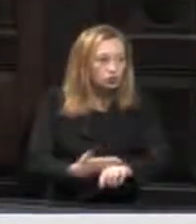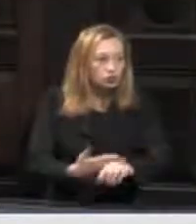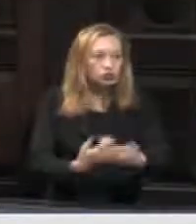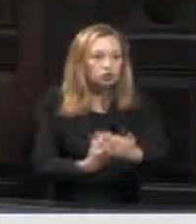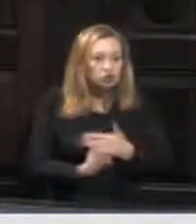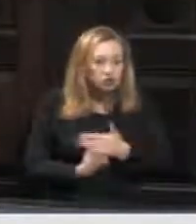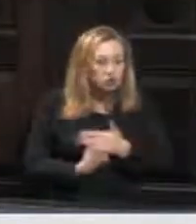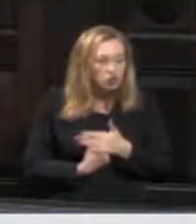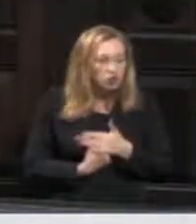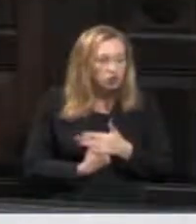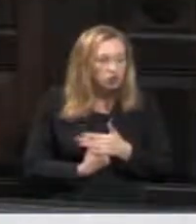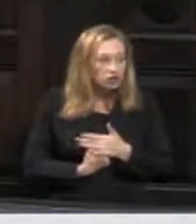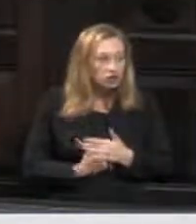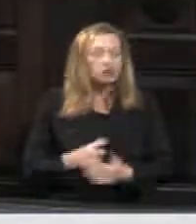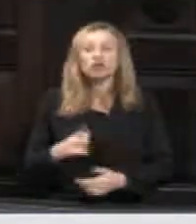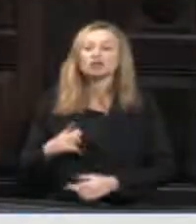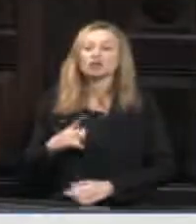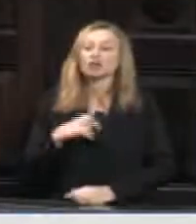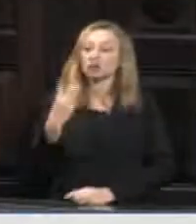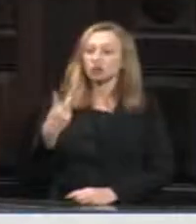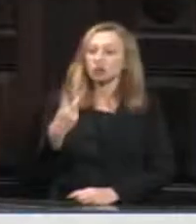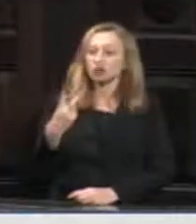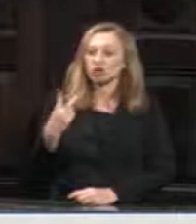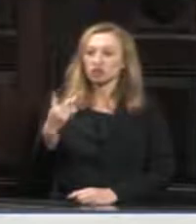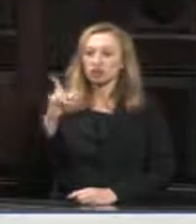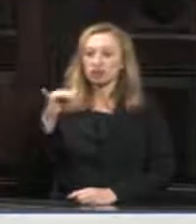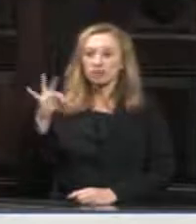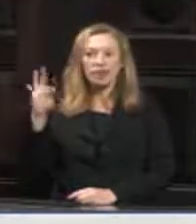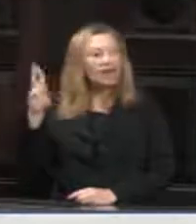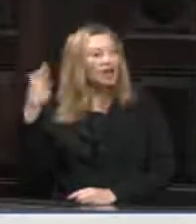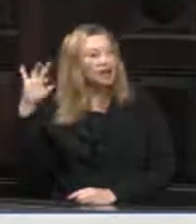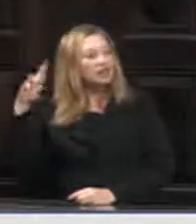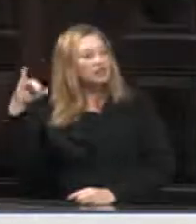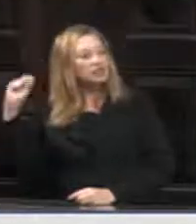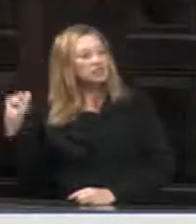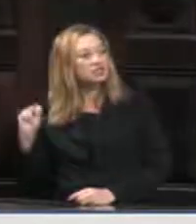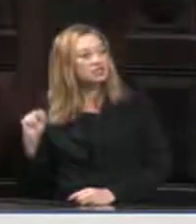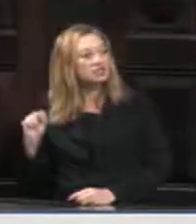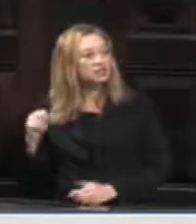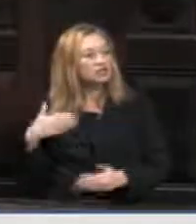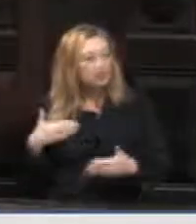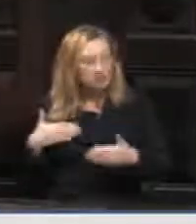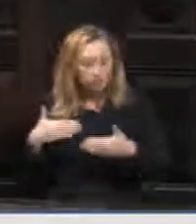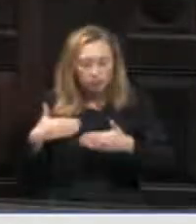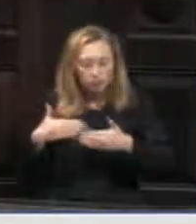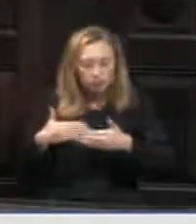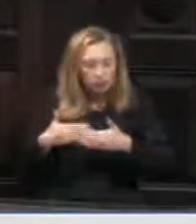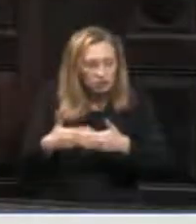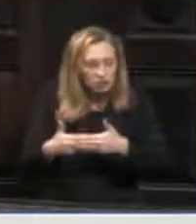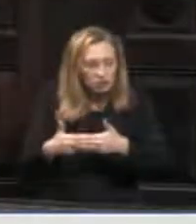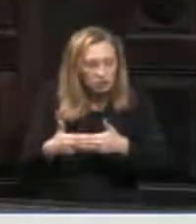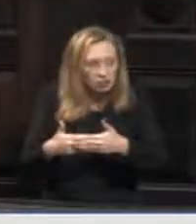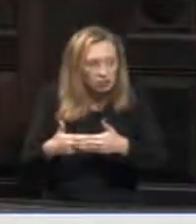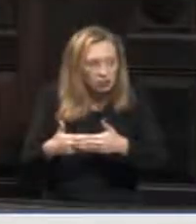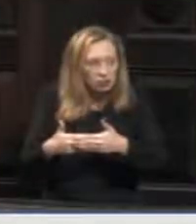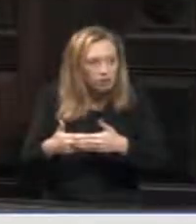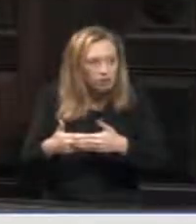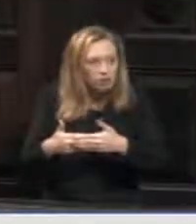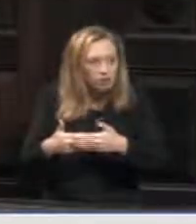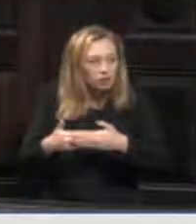classificação dos liberais, que se aproximam com um pouco mais